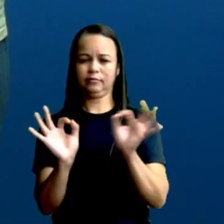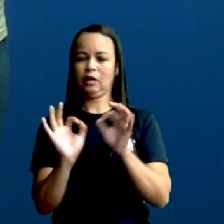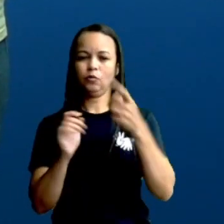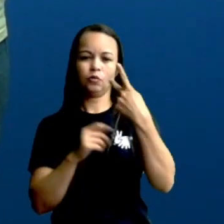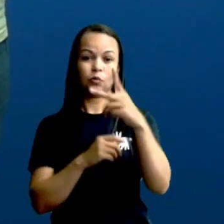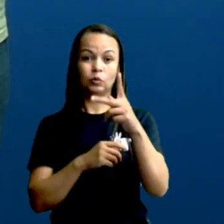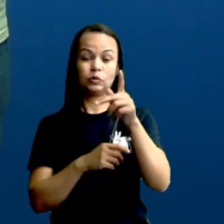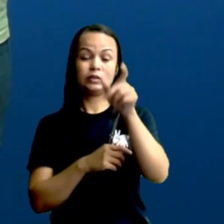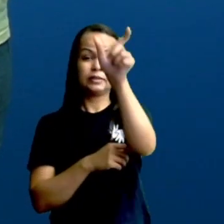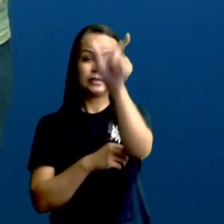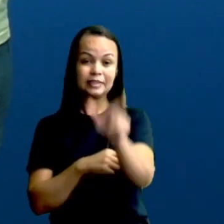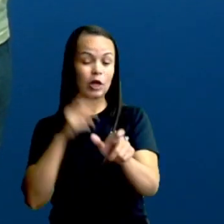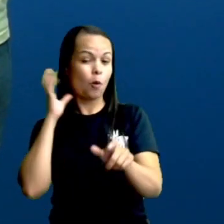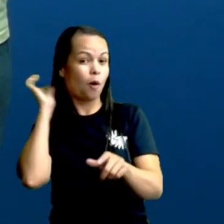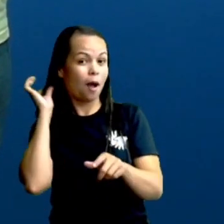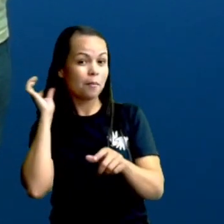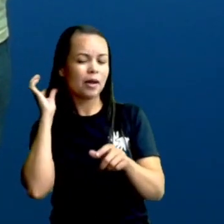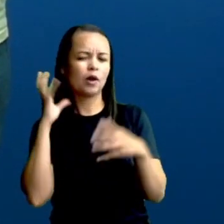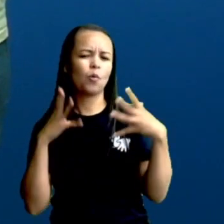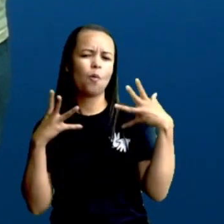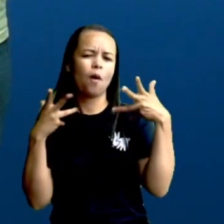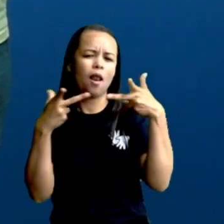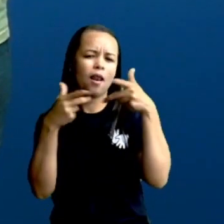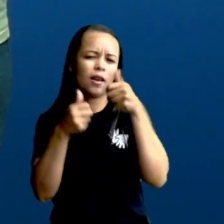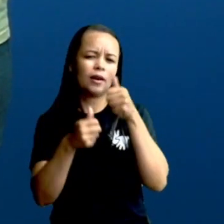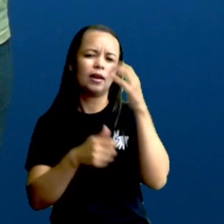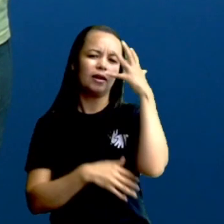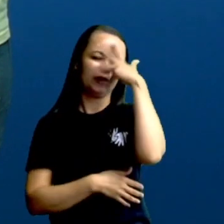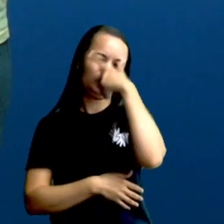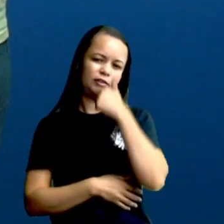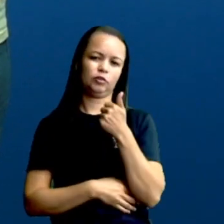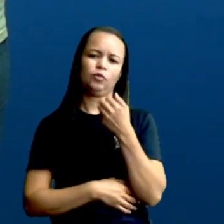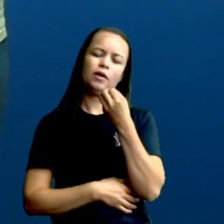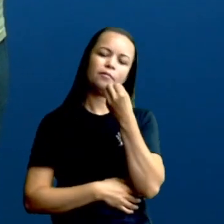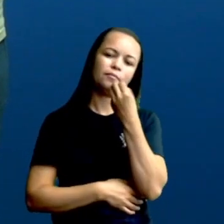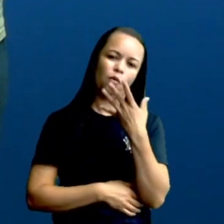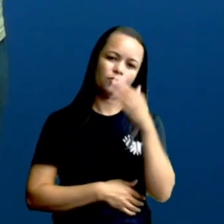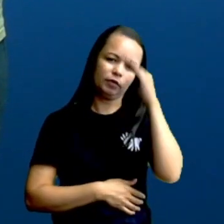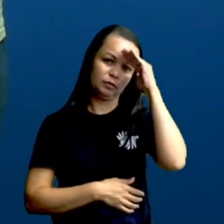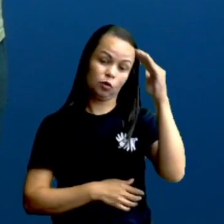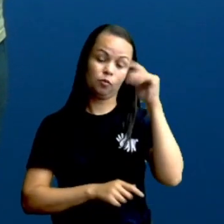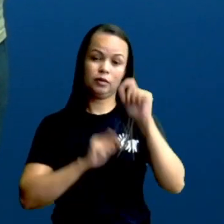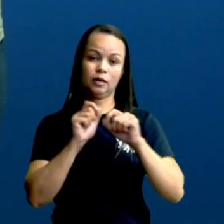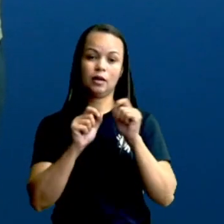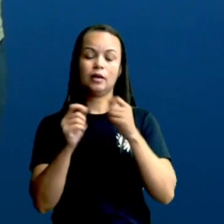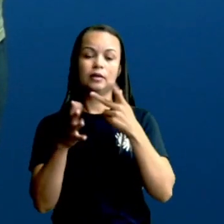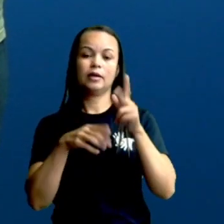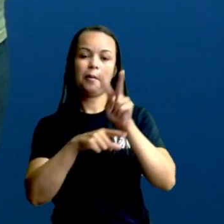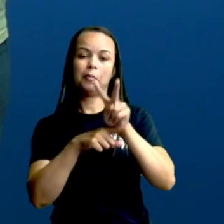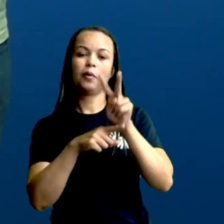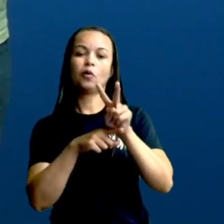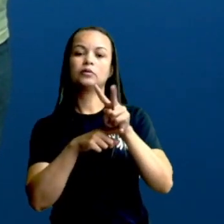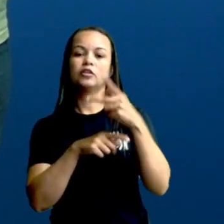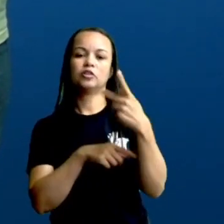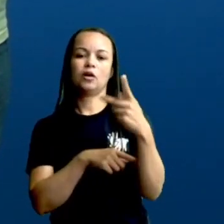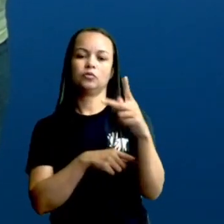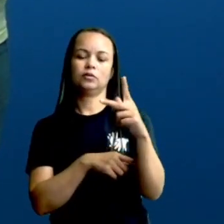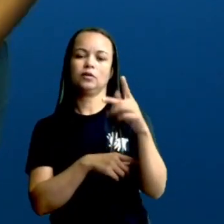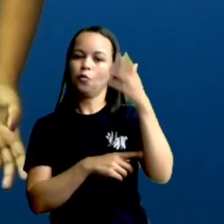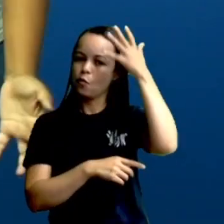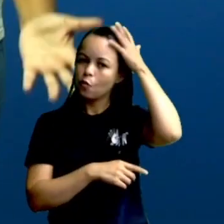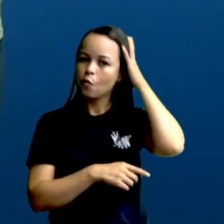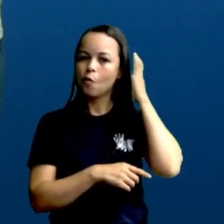cabelo é lindo e bom, principalmente porque ele tem a maior função, que é proteger o seu